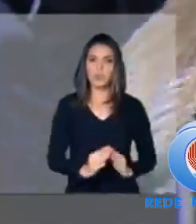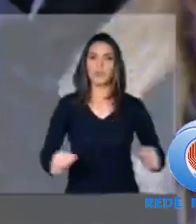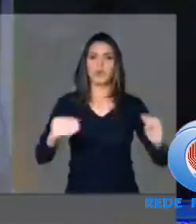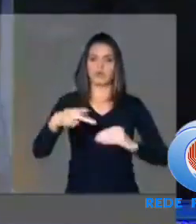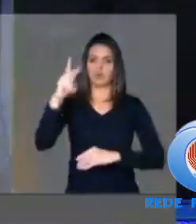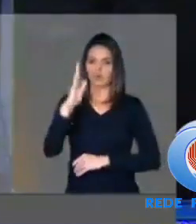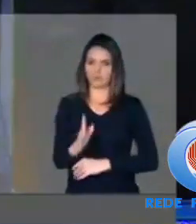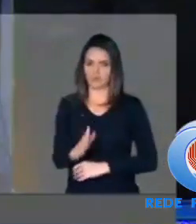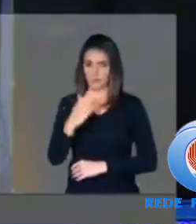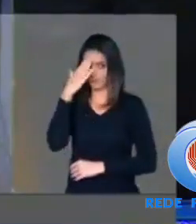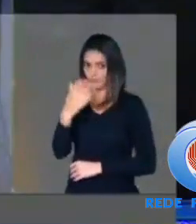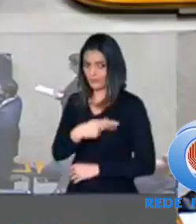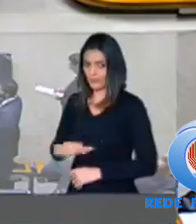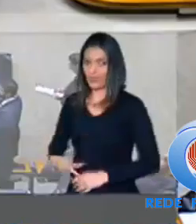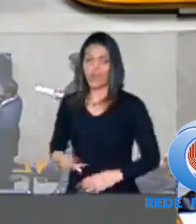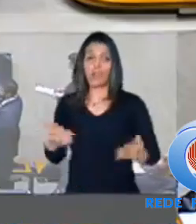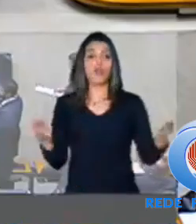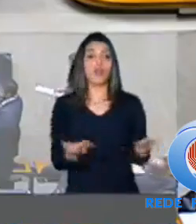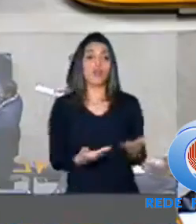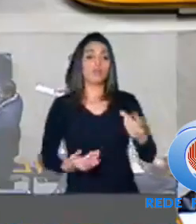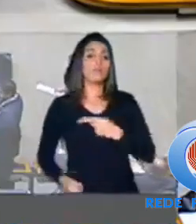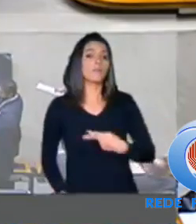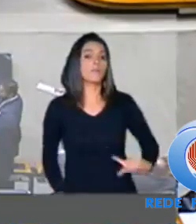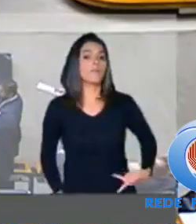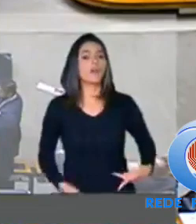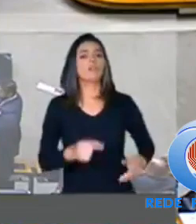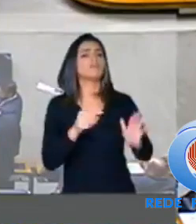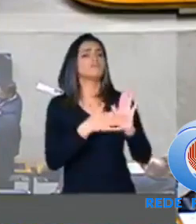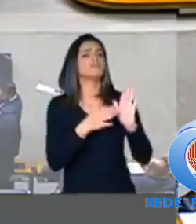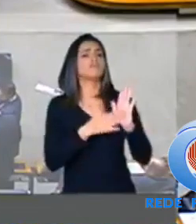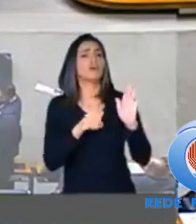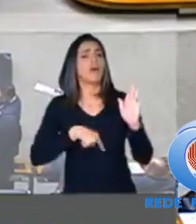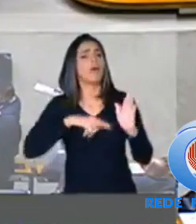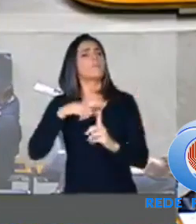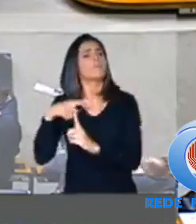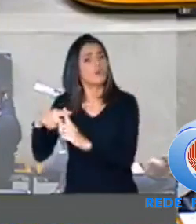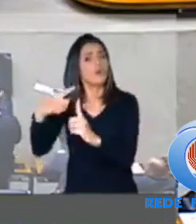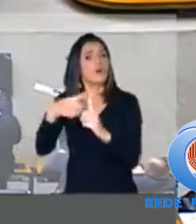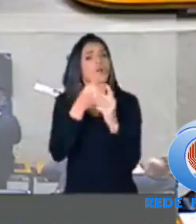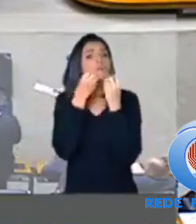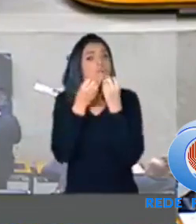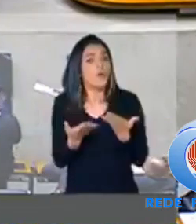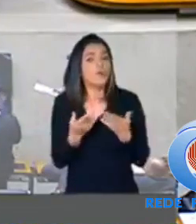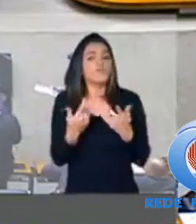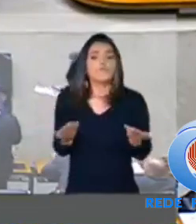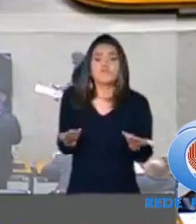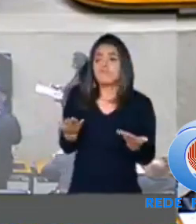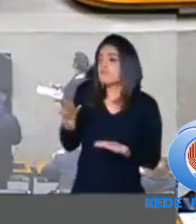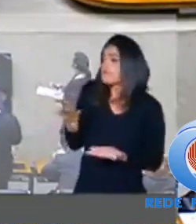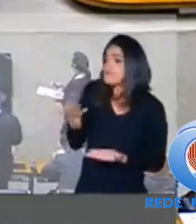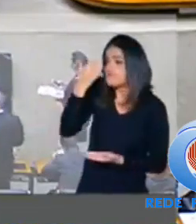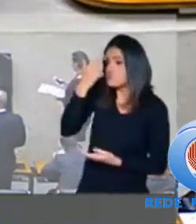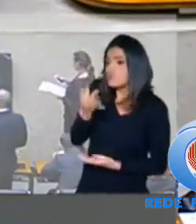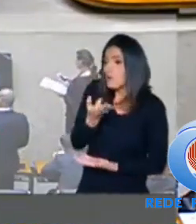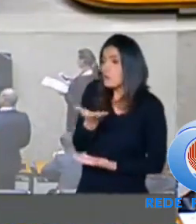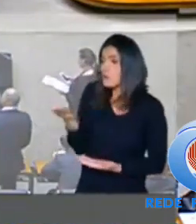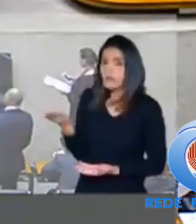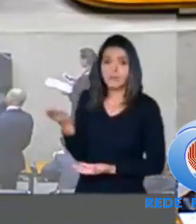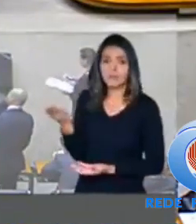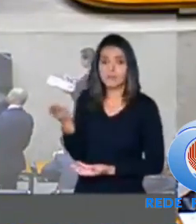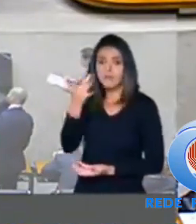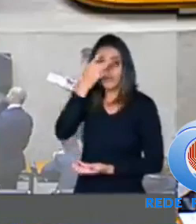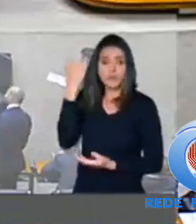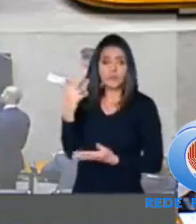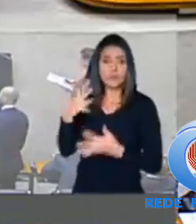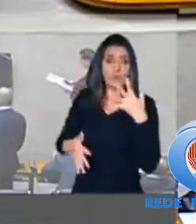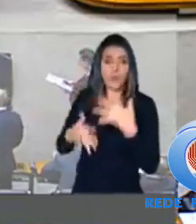presidente. Senhor presidente, nós entendemos que a medida é extremamente positiva. Não entendemos a polêmica em torno